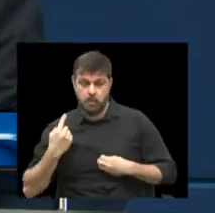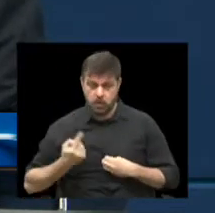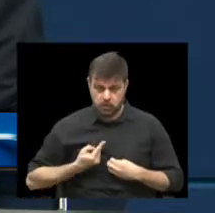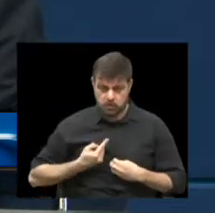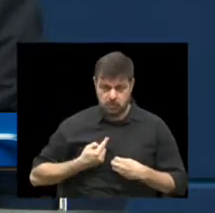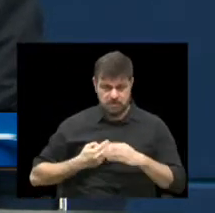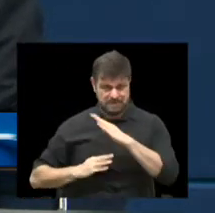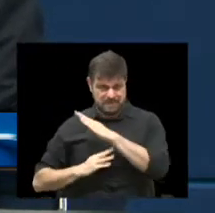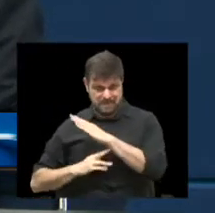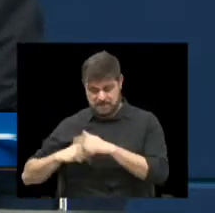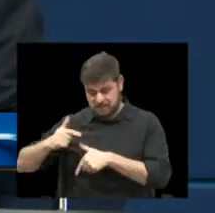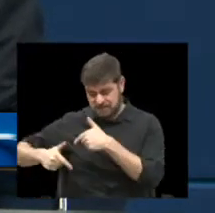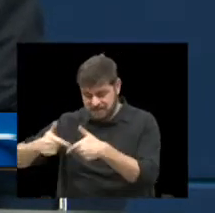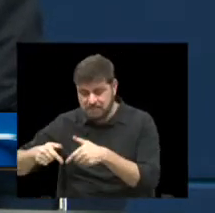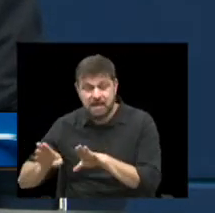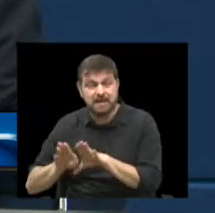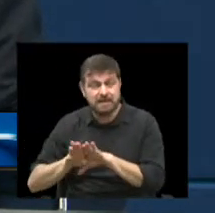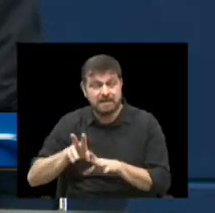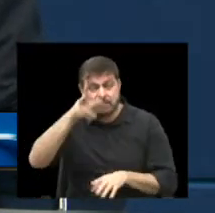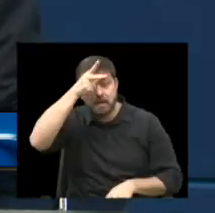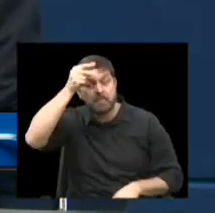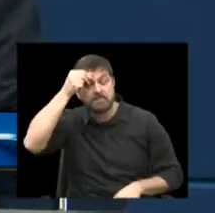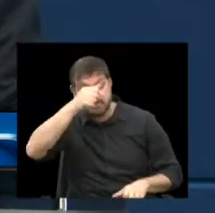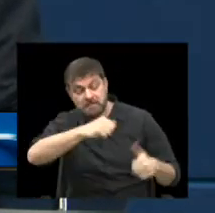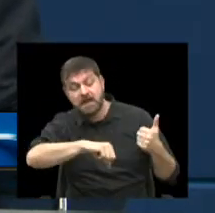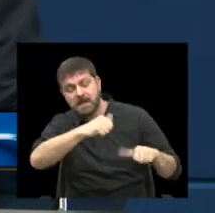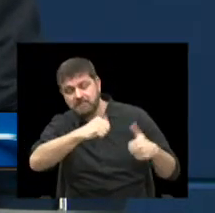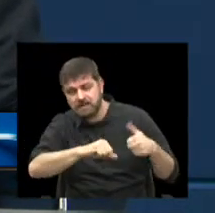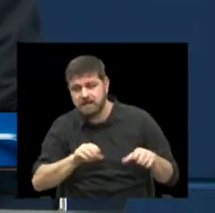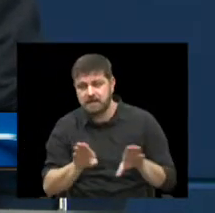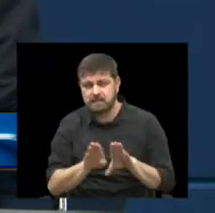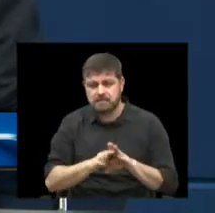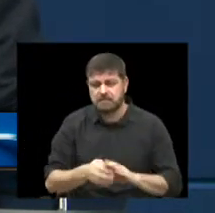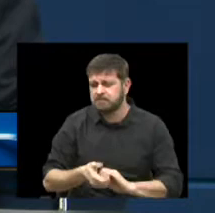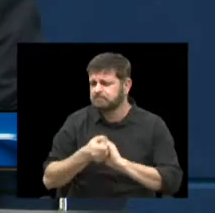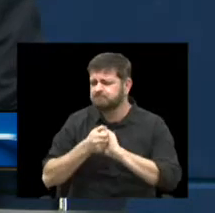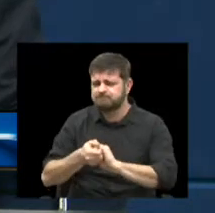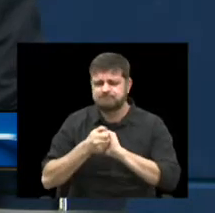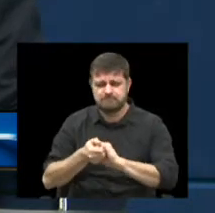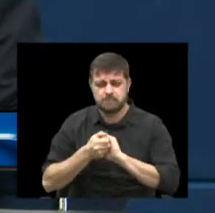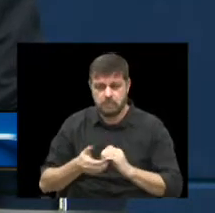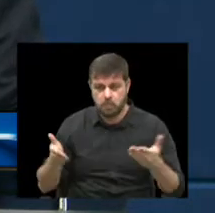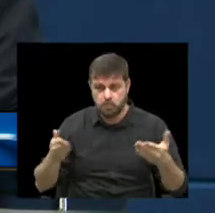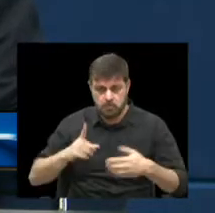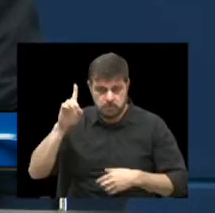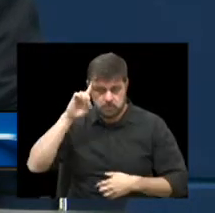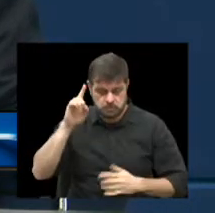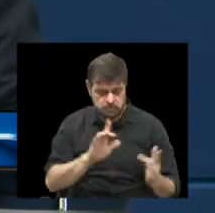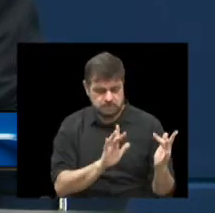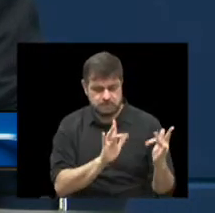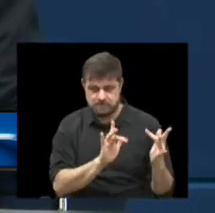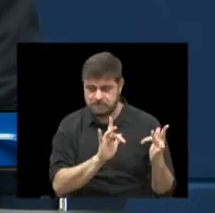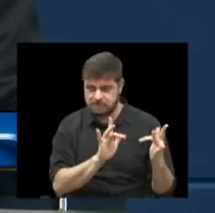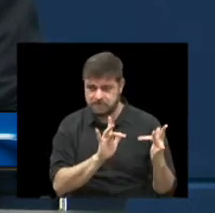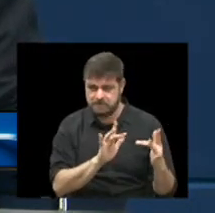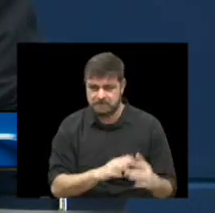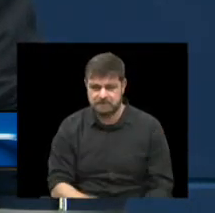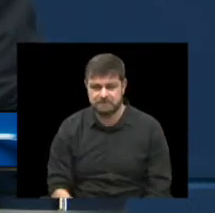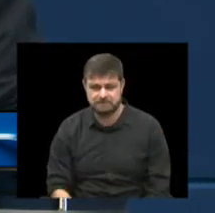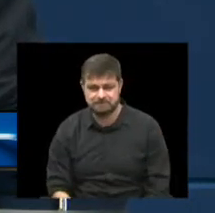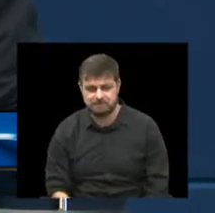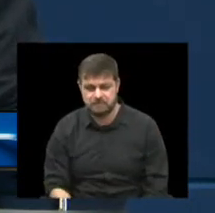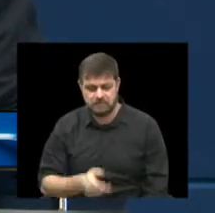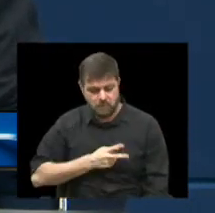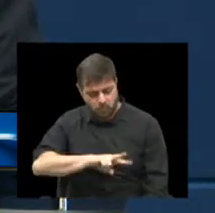também. E também quero desejar a felicidades a todos os casais, pois hoje é o Dia dos Namorados, né, Zé? E a sua esposa e